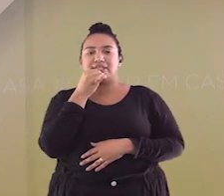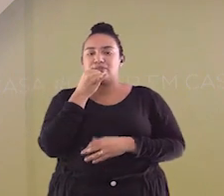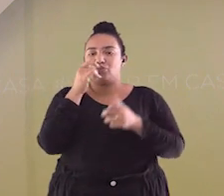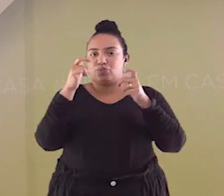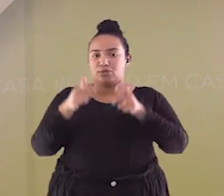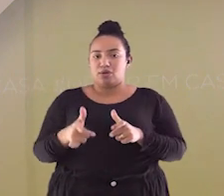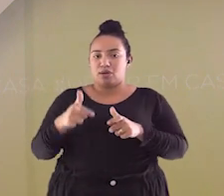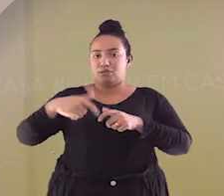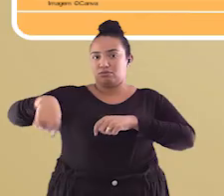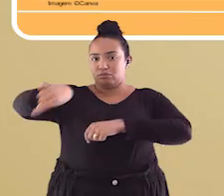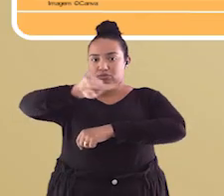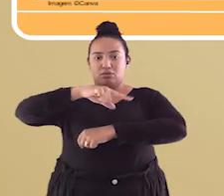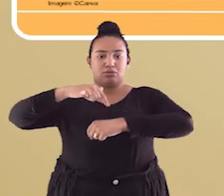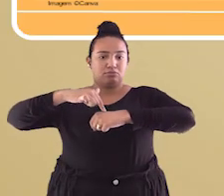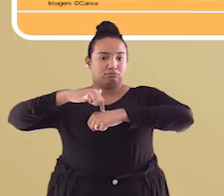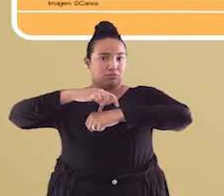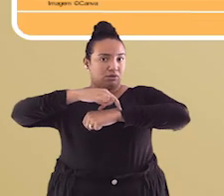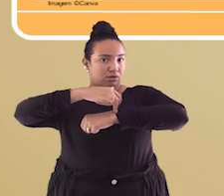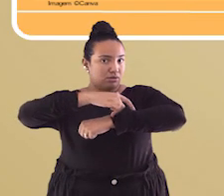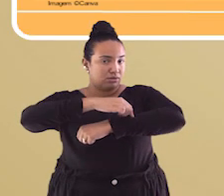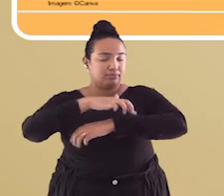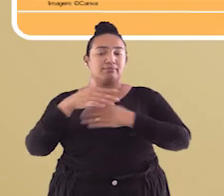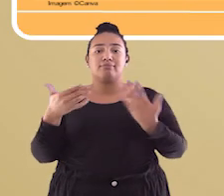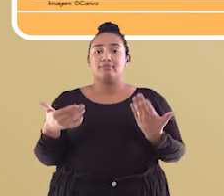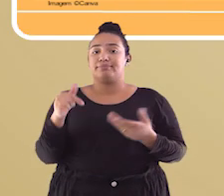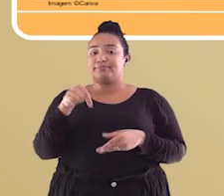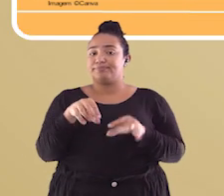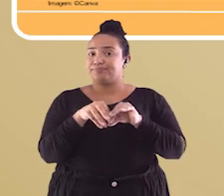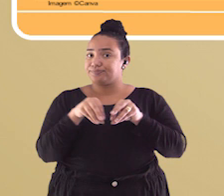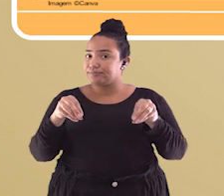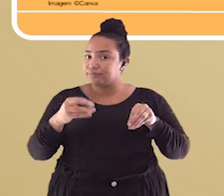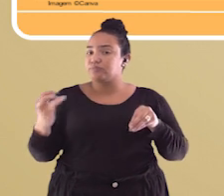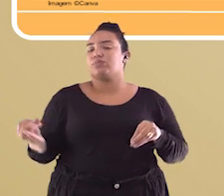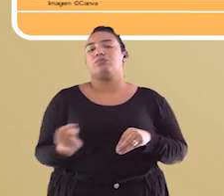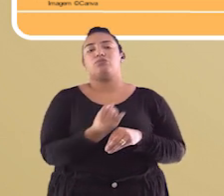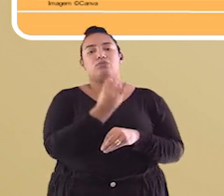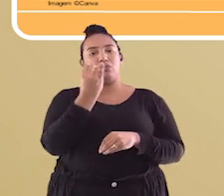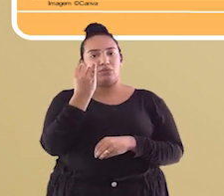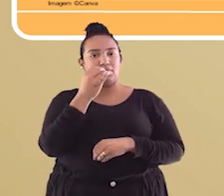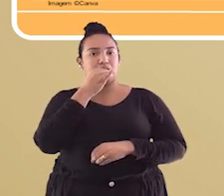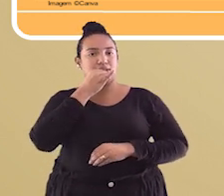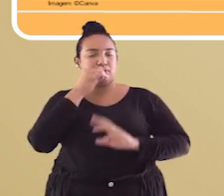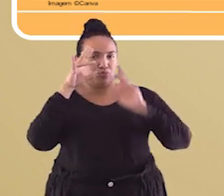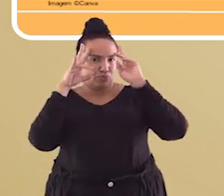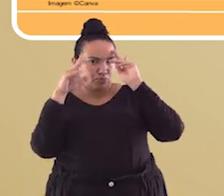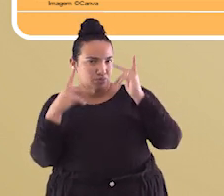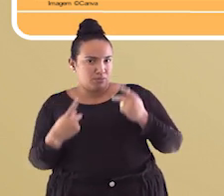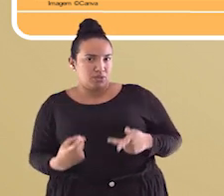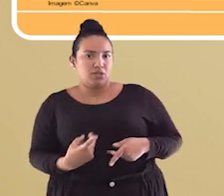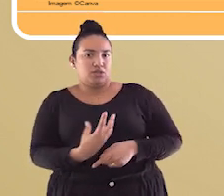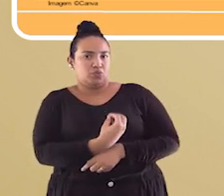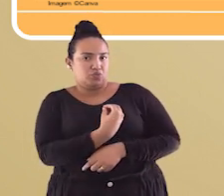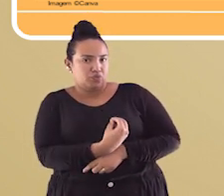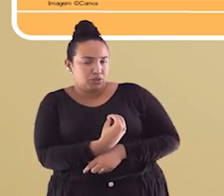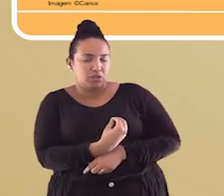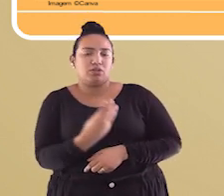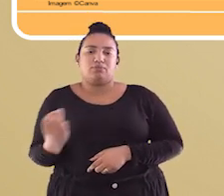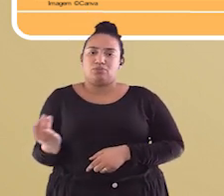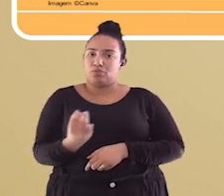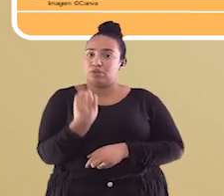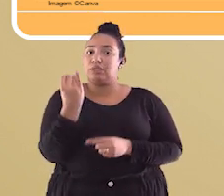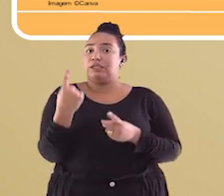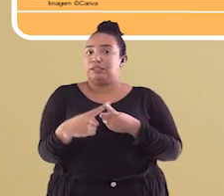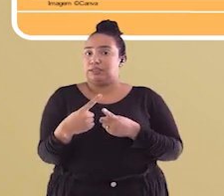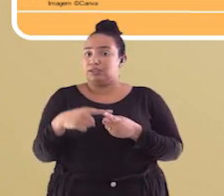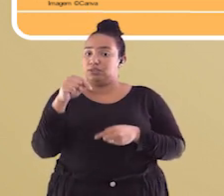onde nós pisamos. O solo é muito importante para a sobrevivência dos seres vivos, pois